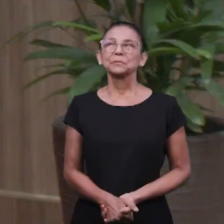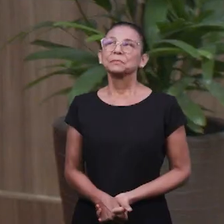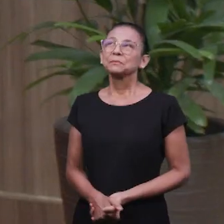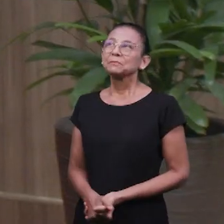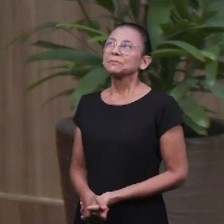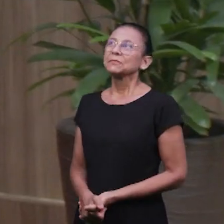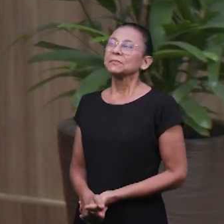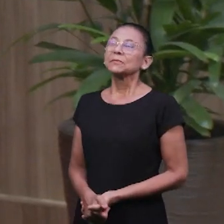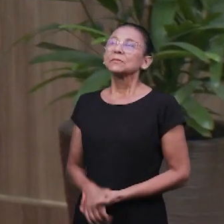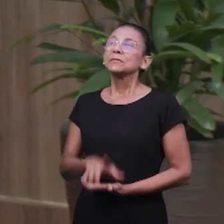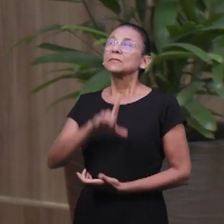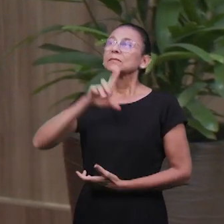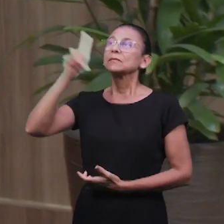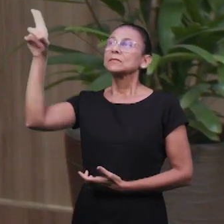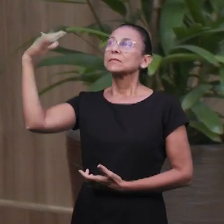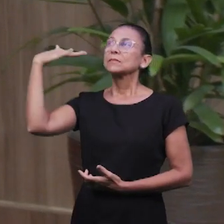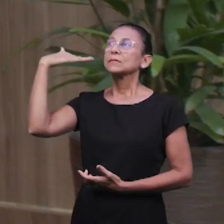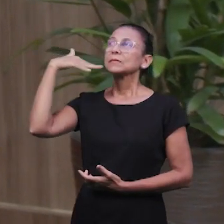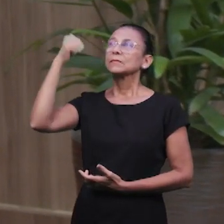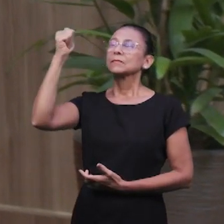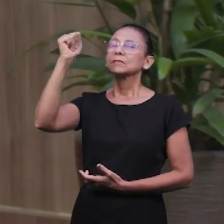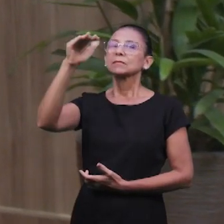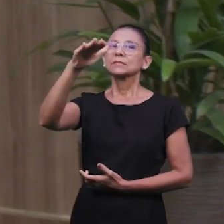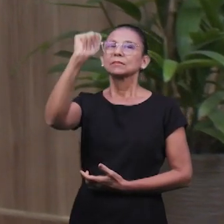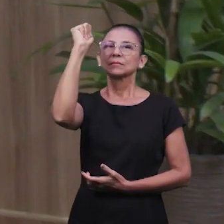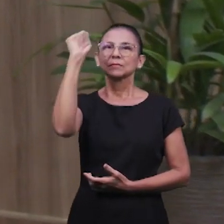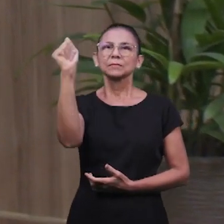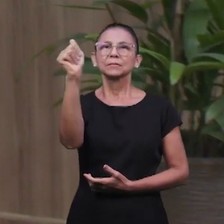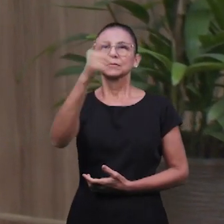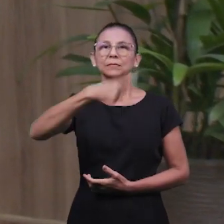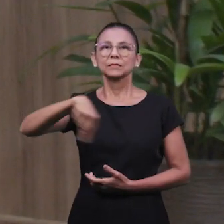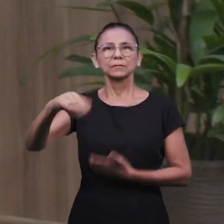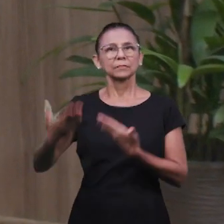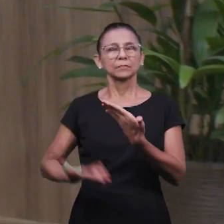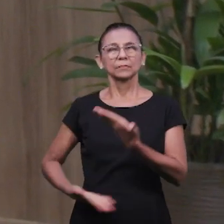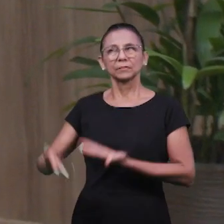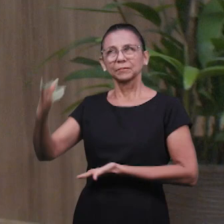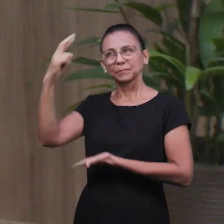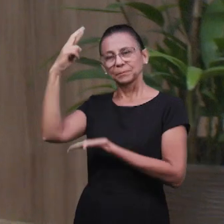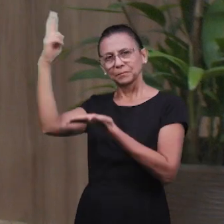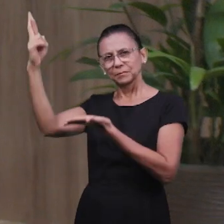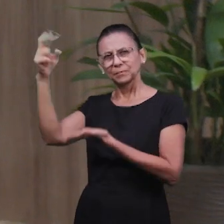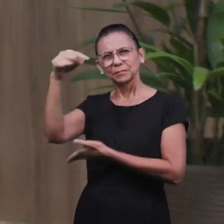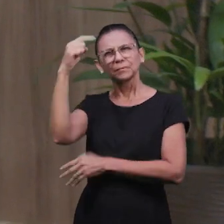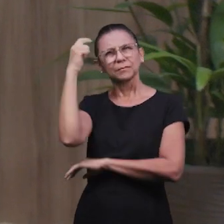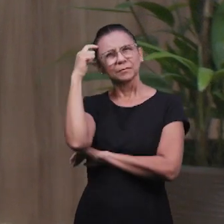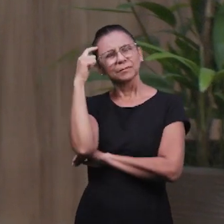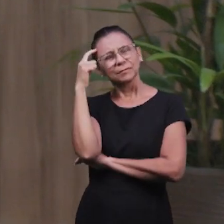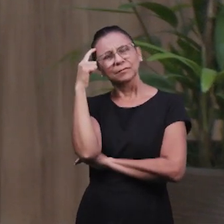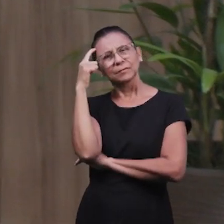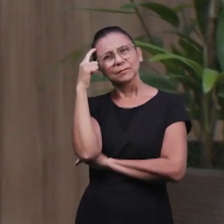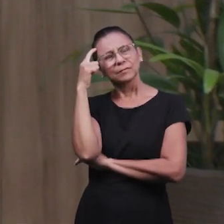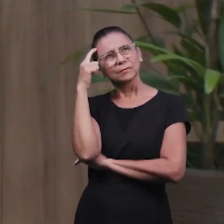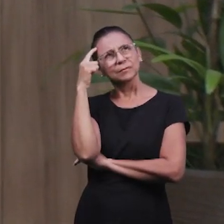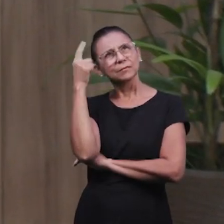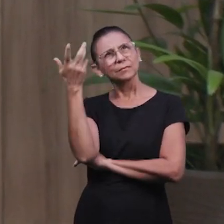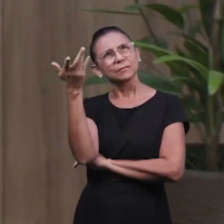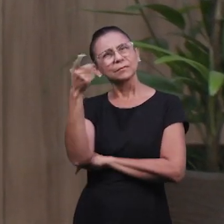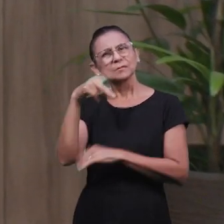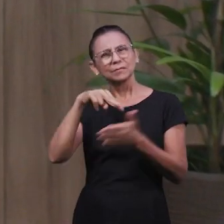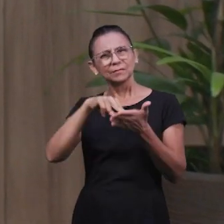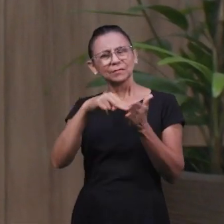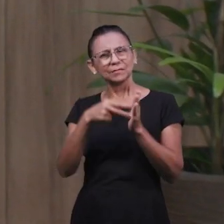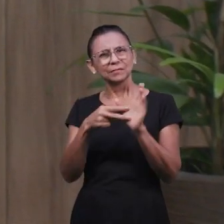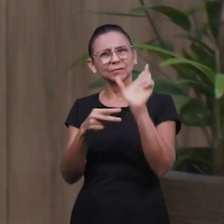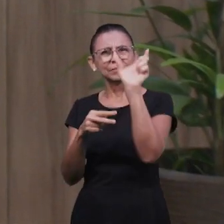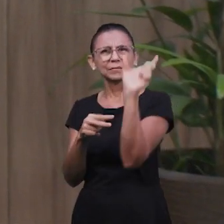Jesus. Deus nos chamou para sermos seus servos. Você já parou para pensar nisso? Qual